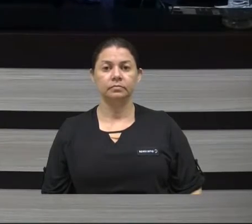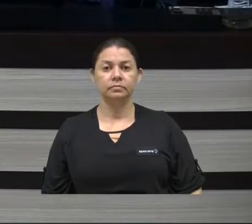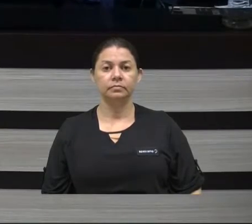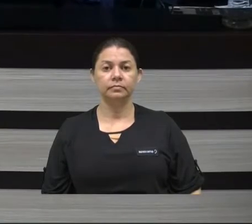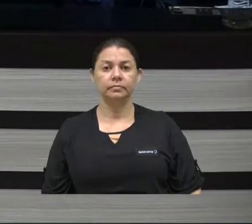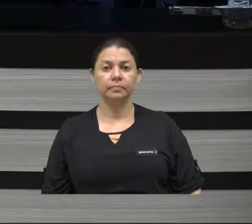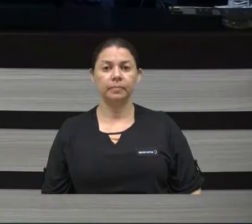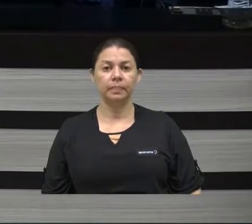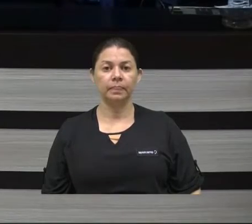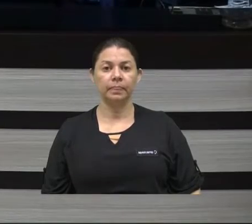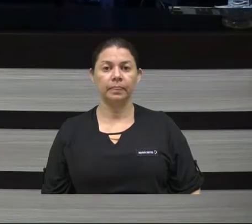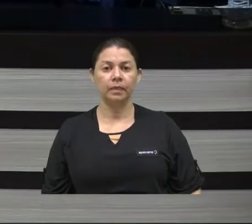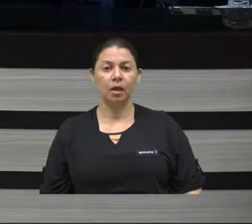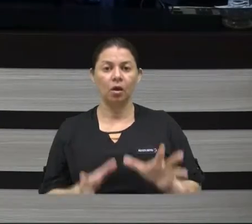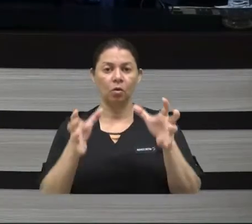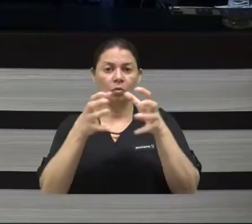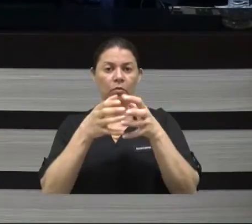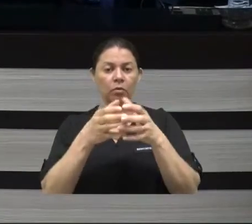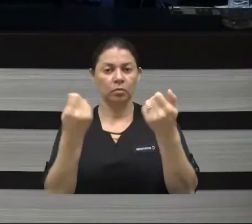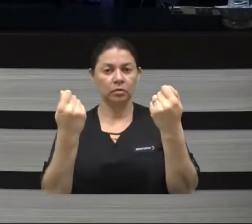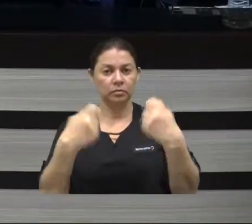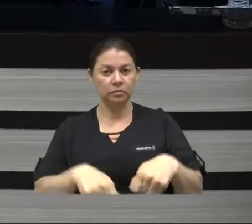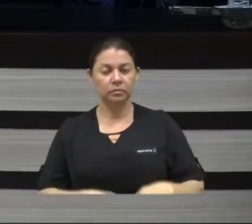Encaminho às comissões.